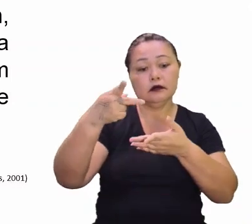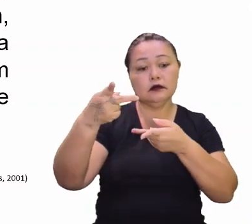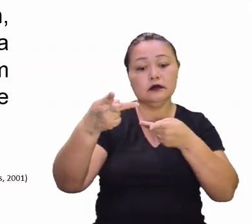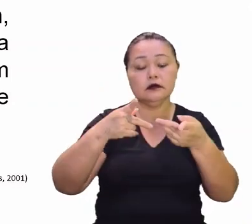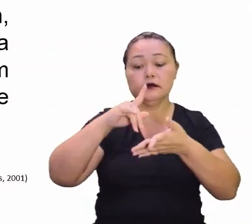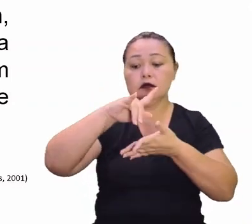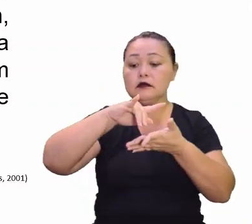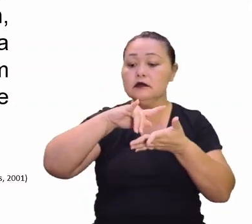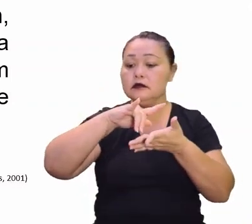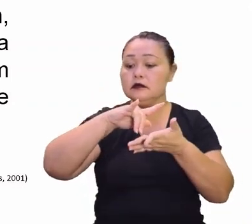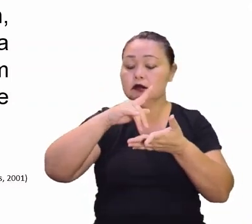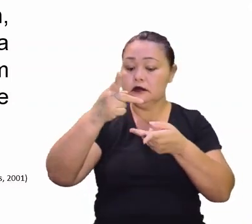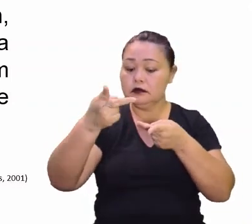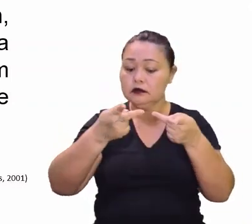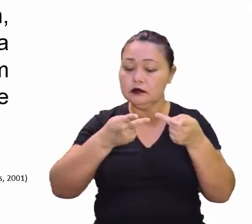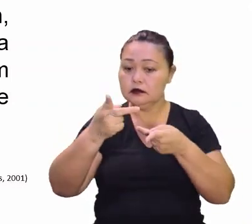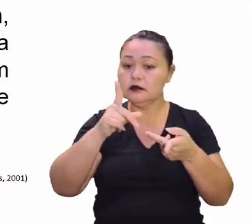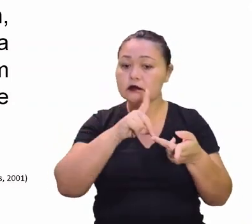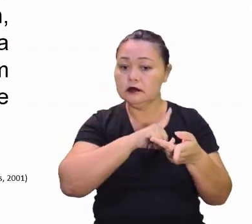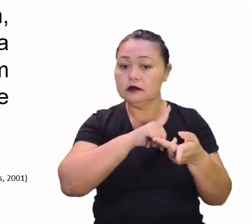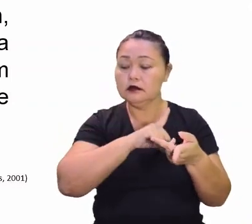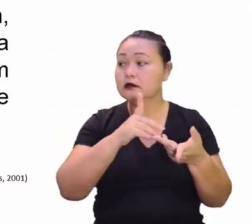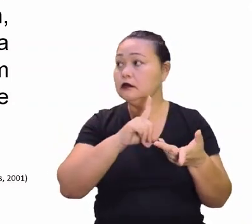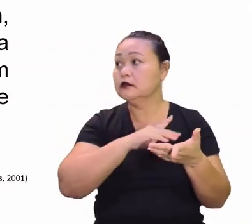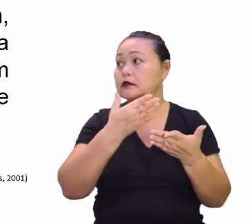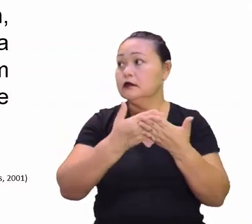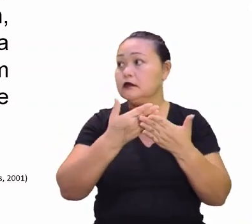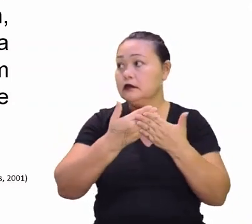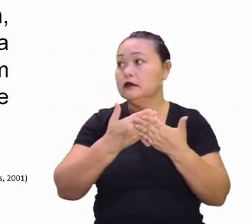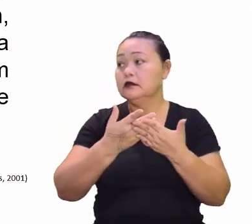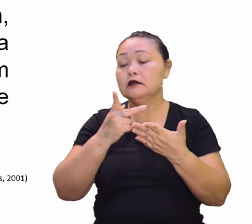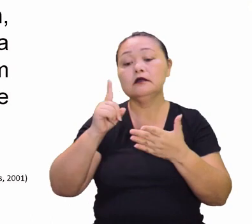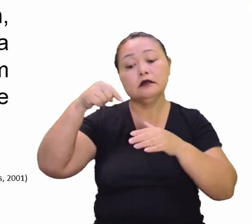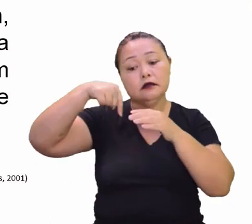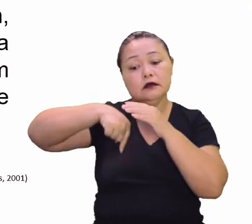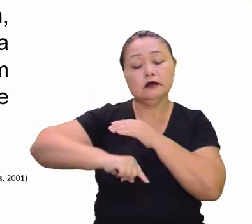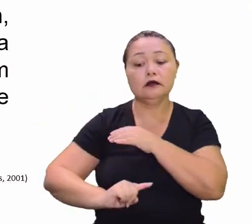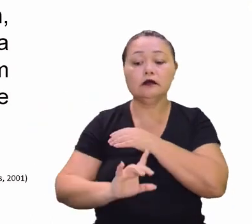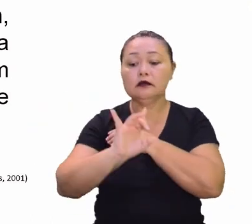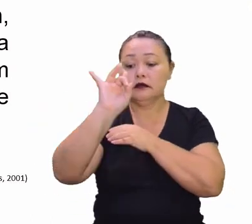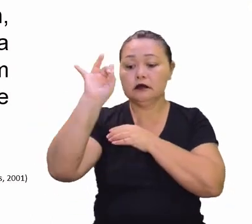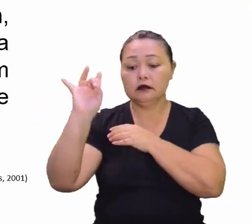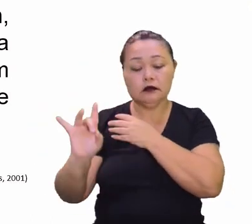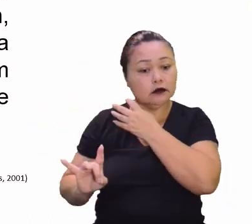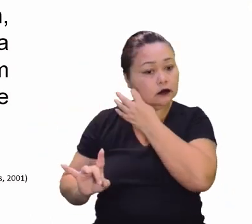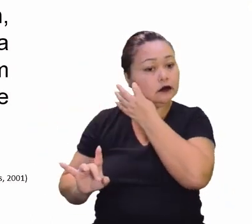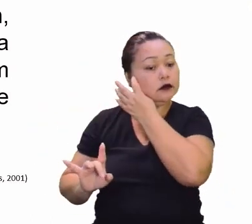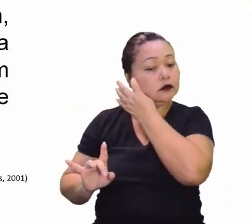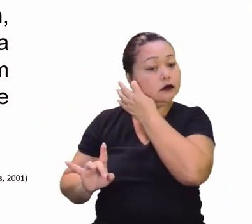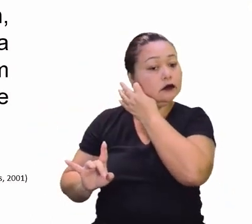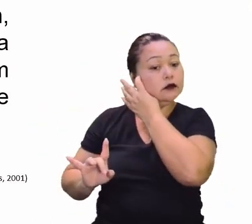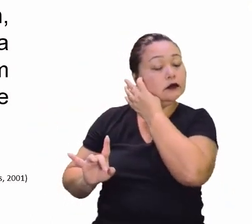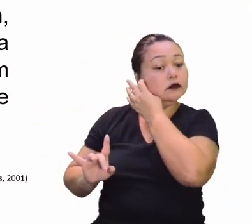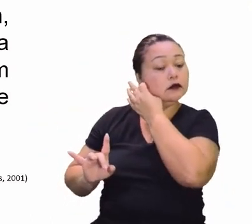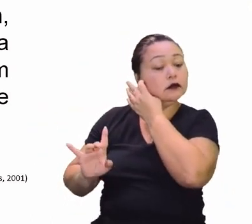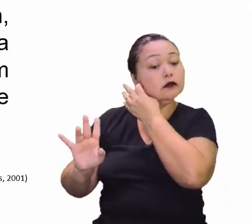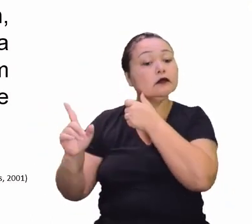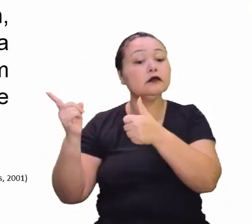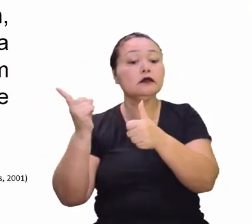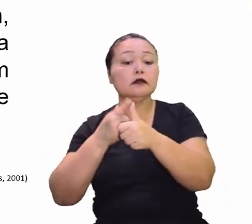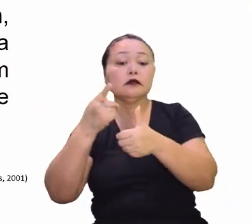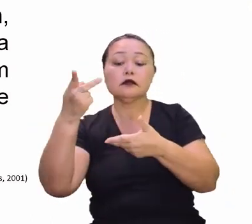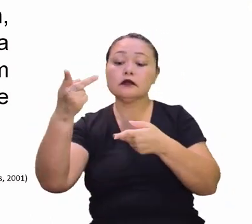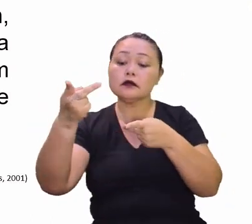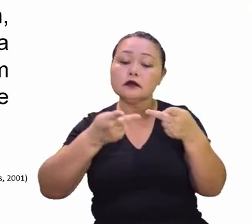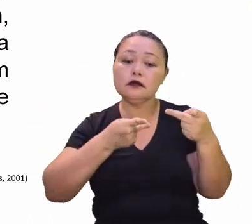projetos, né, professor Jorge? Mas aí a gente vai ter aulas, né, futuras que a gente vai aprofundar sobre cada um deles, né? Isso aí. Então, o